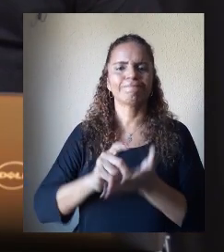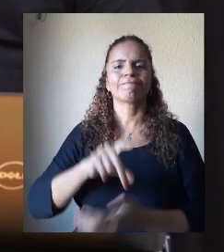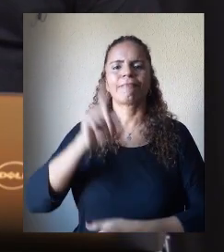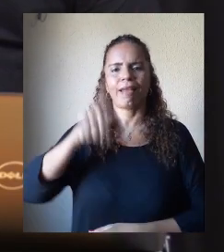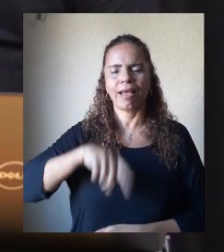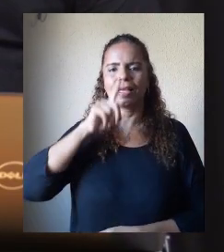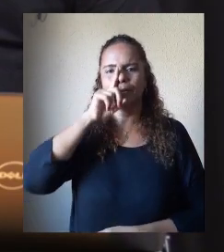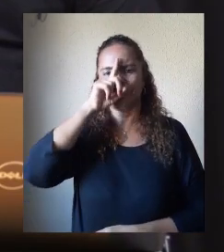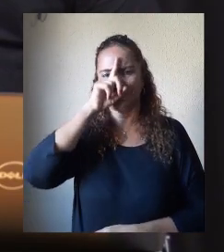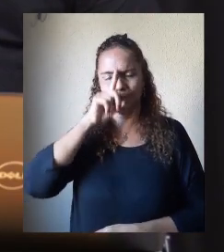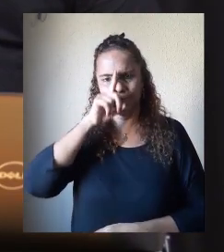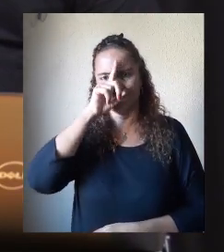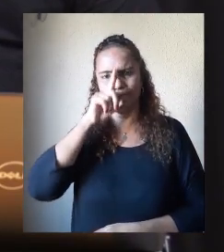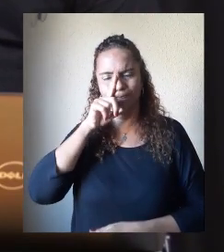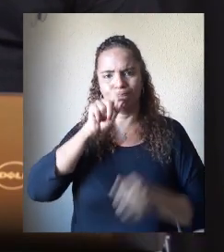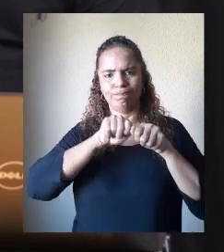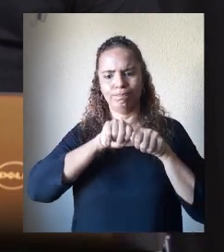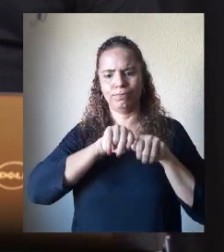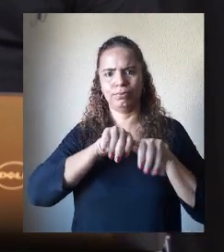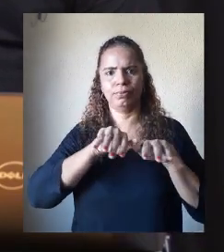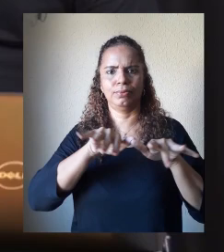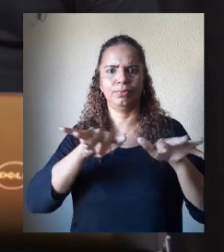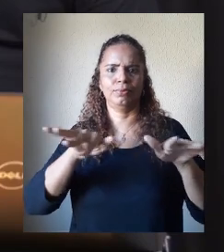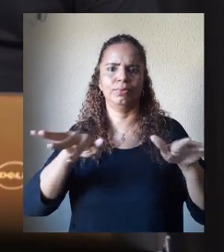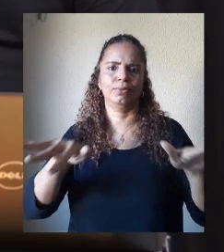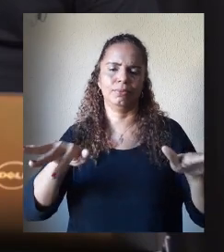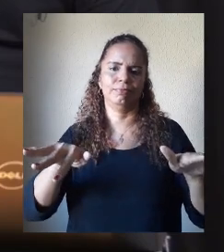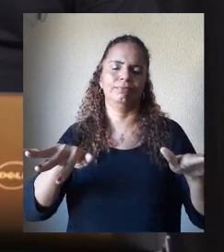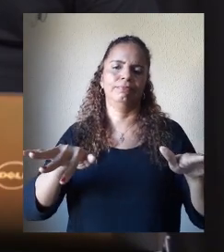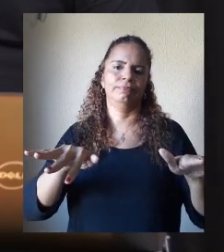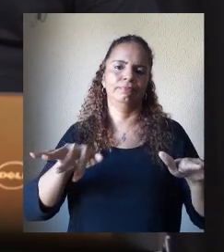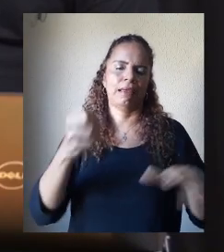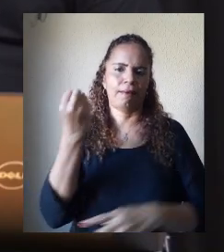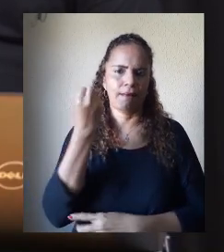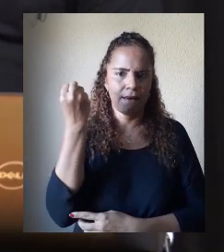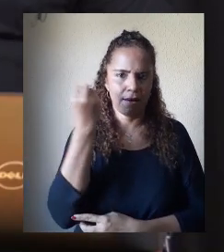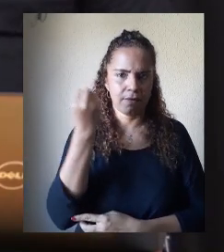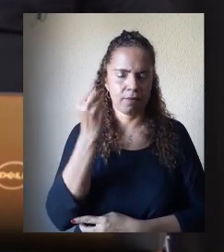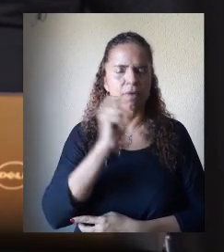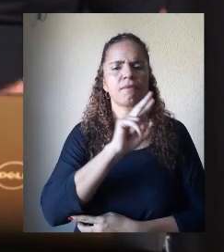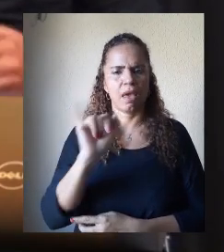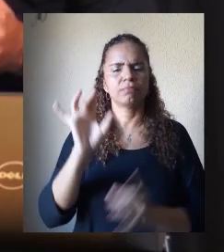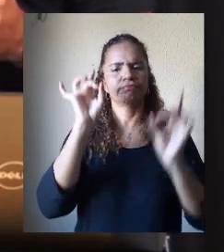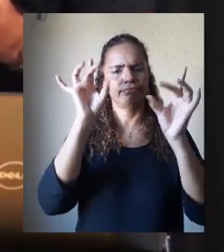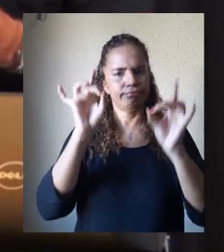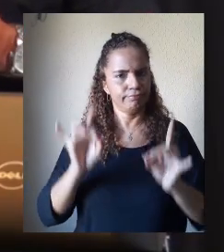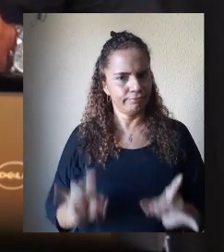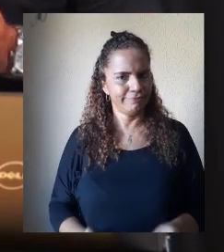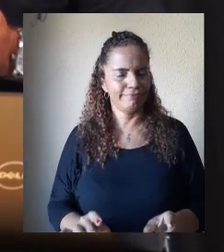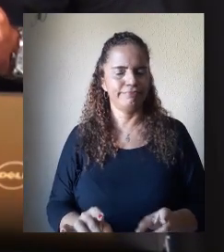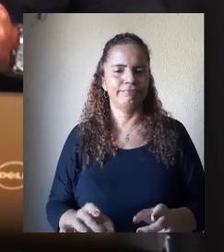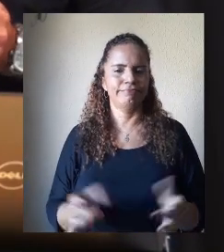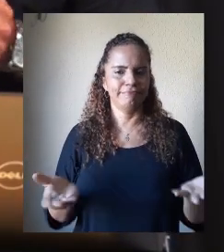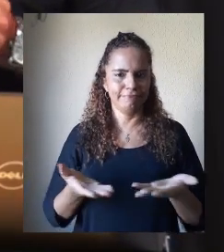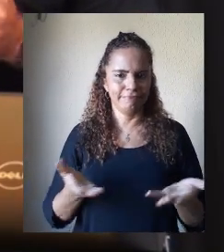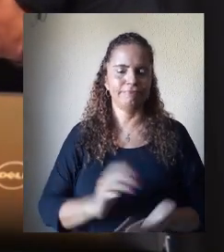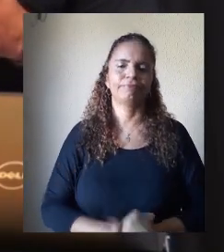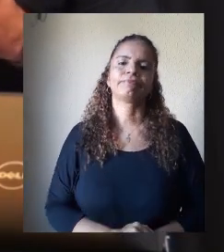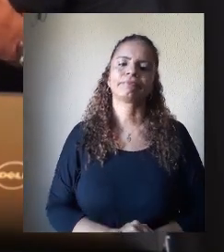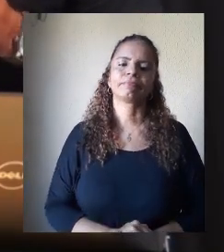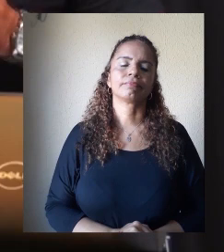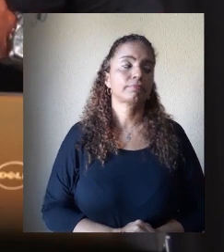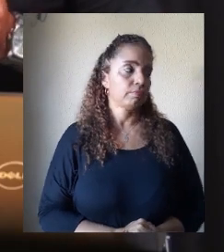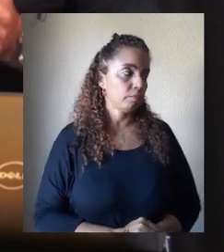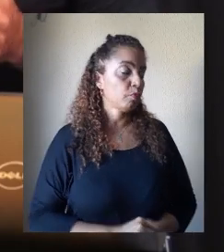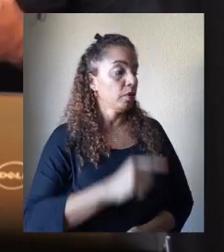grande da pandemia por esse novo coronavírus. A gente vai detalhar um pouco mais ao longo da nossa conversa.